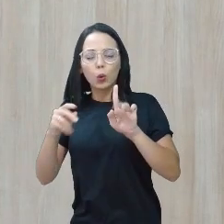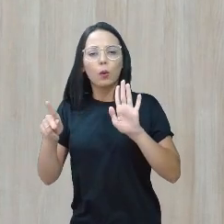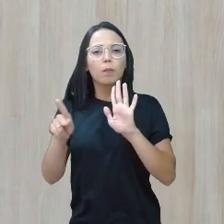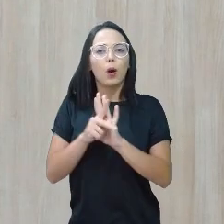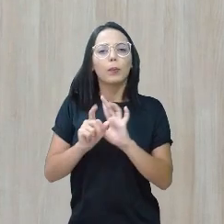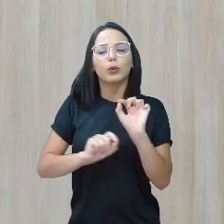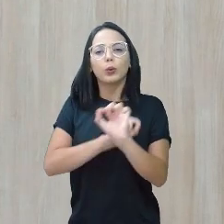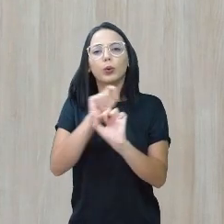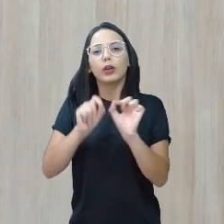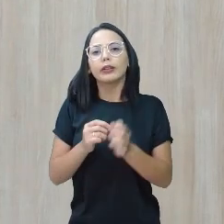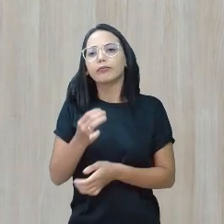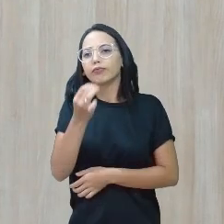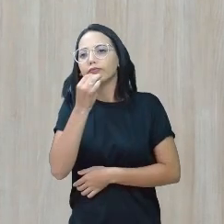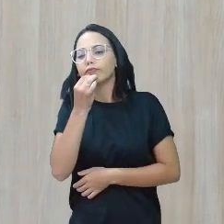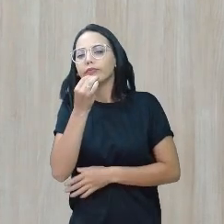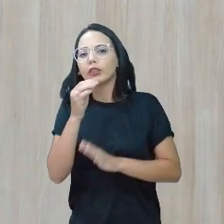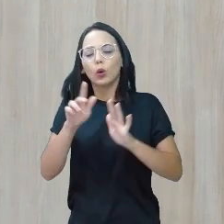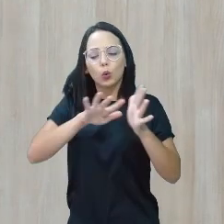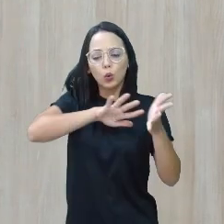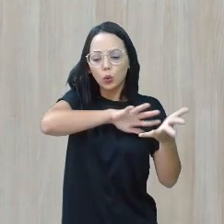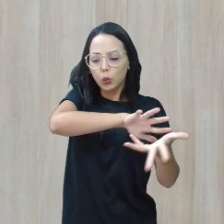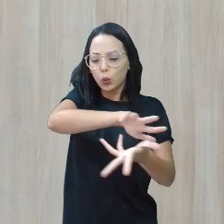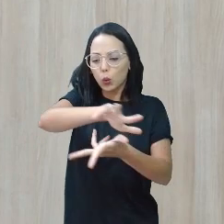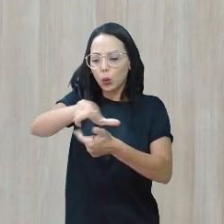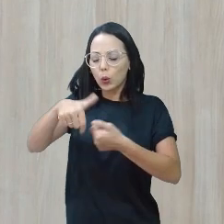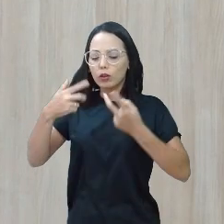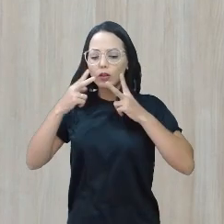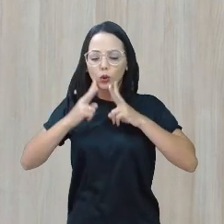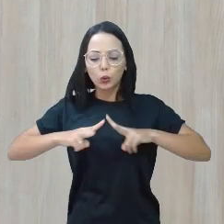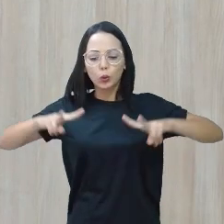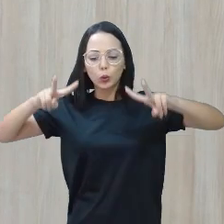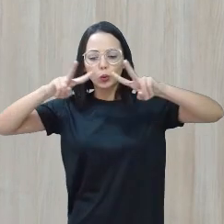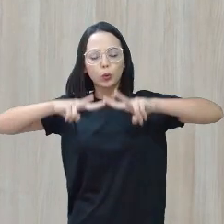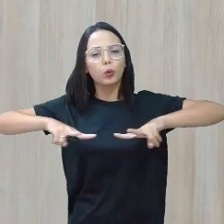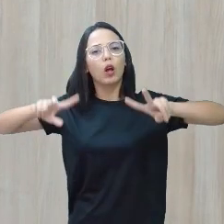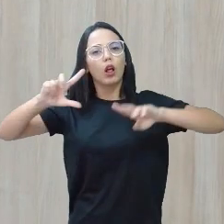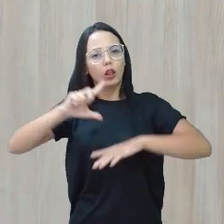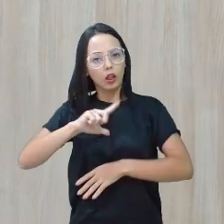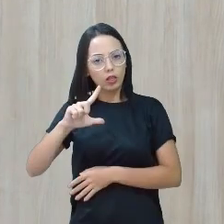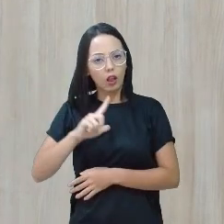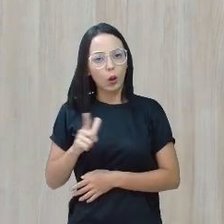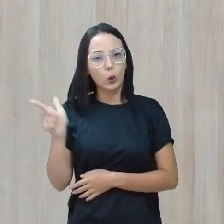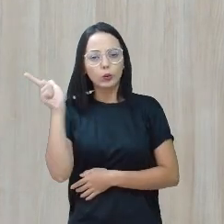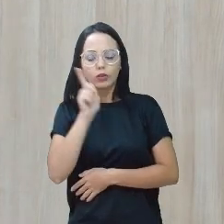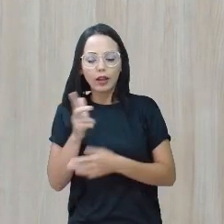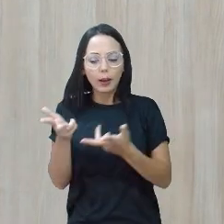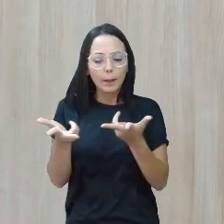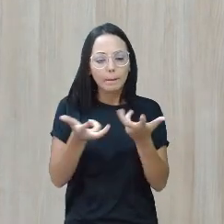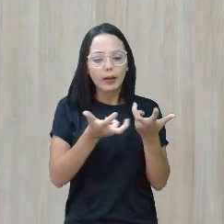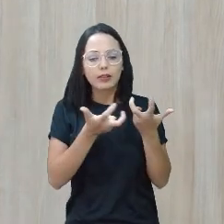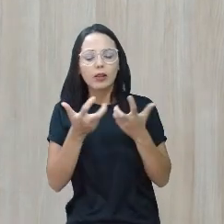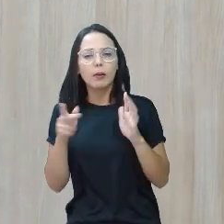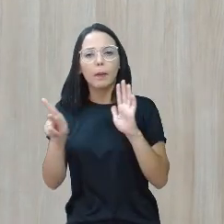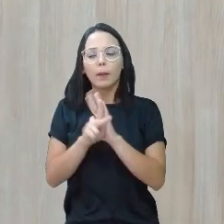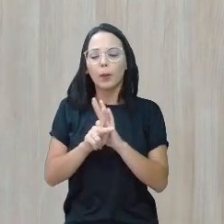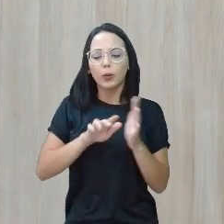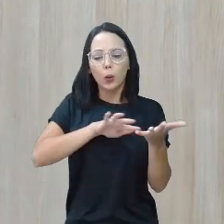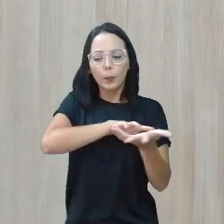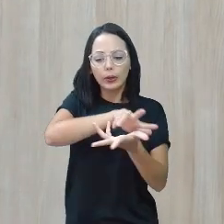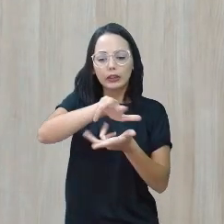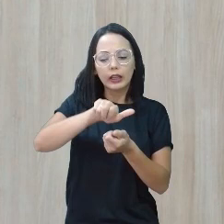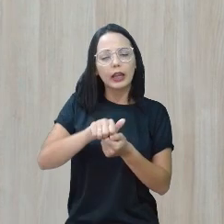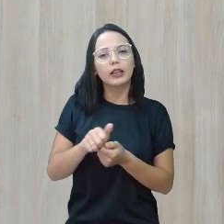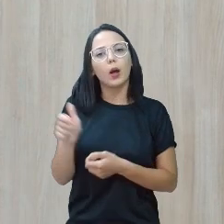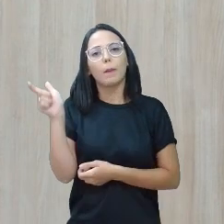para você a parte do universo observável que a gente tem. Então a gente consegue ver os outros planetas, a